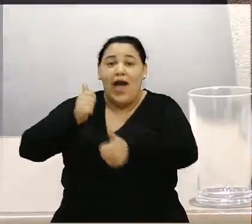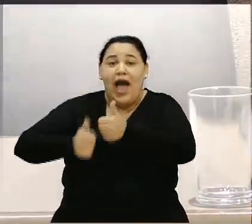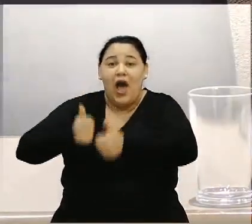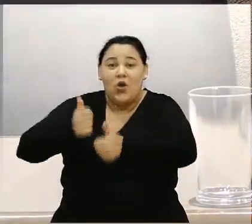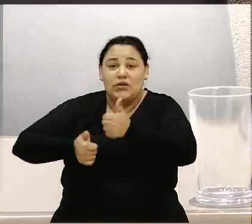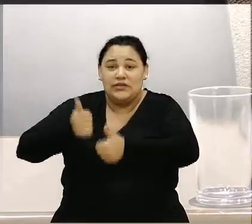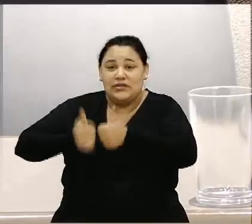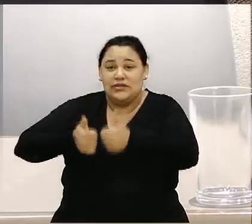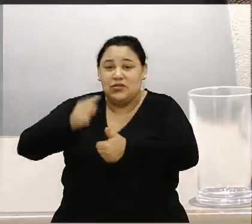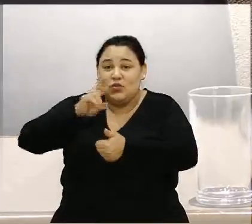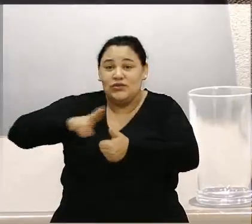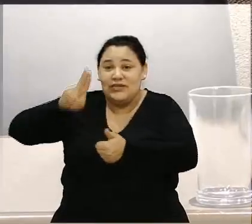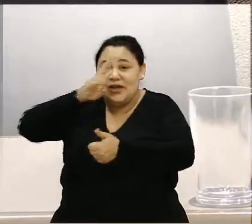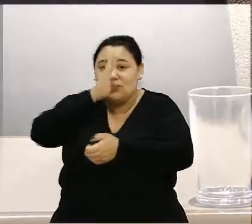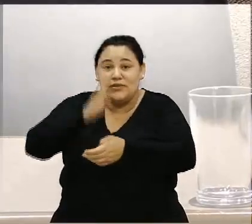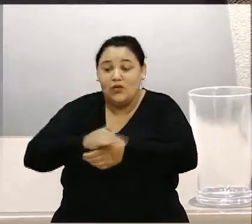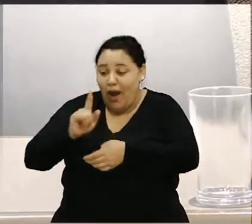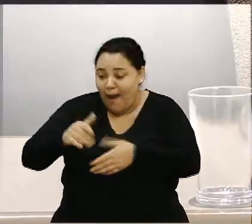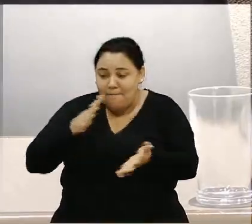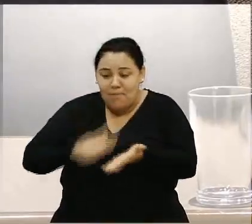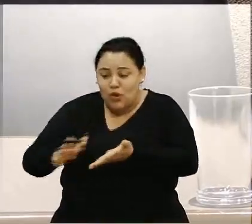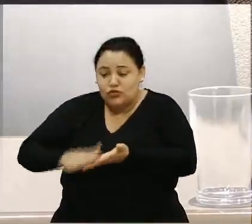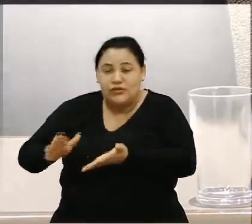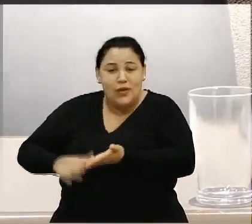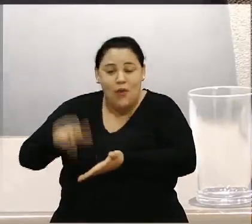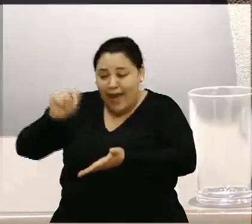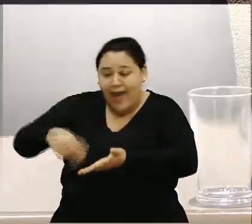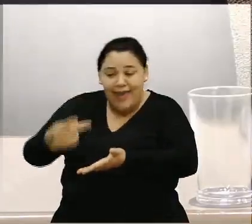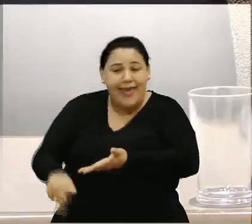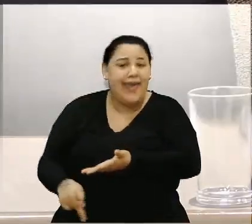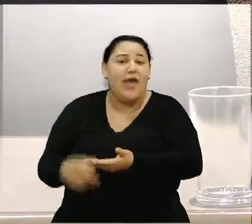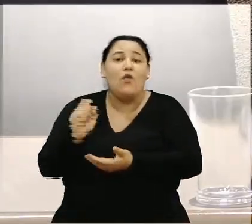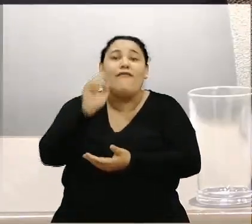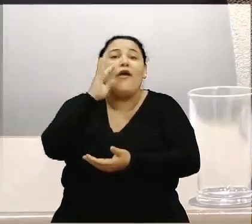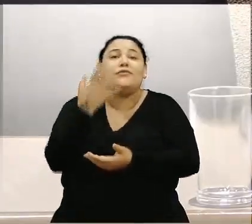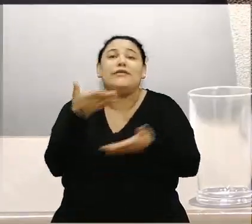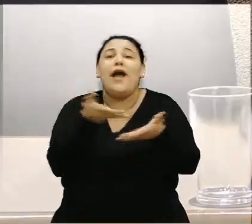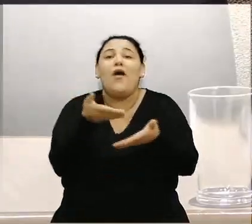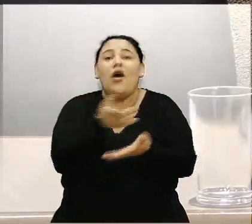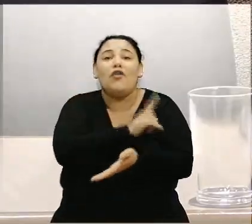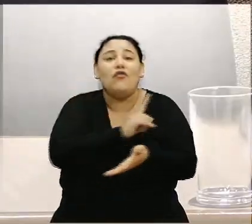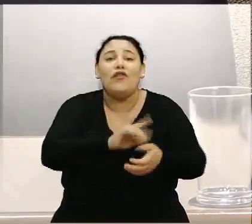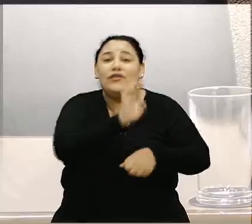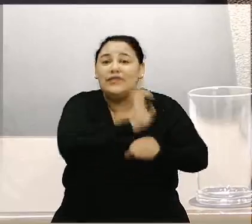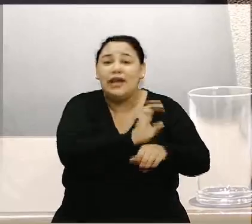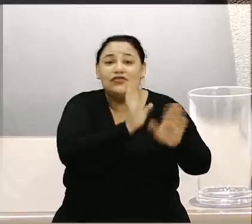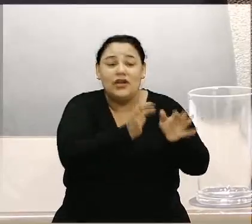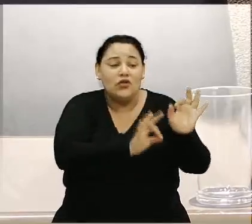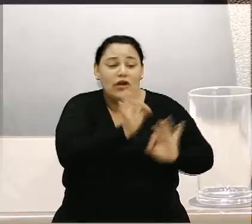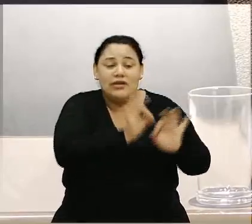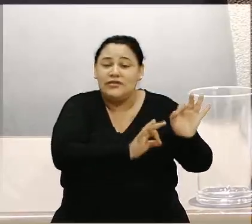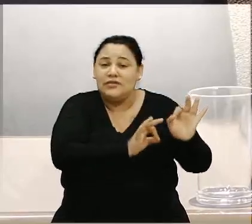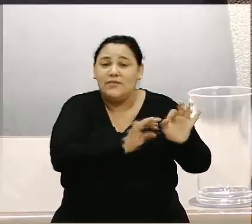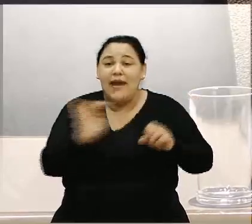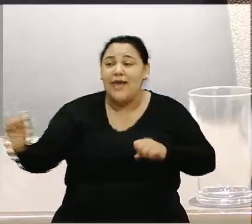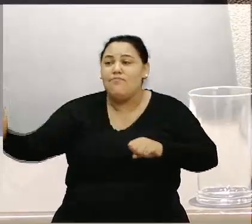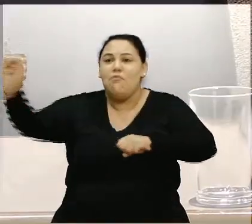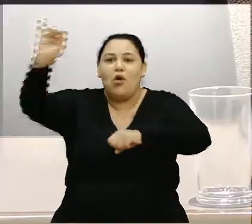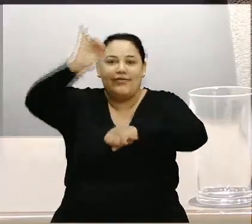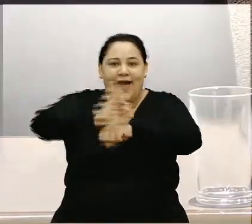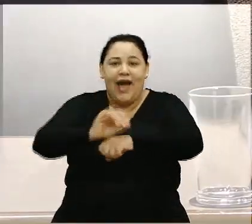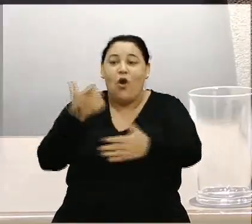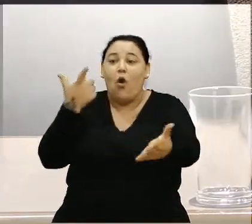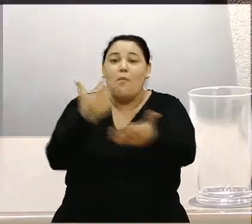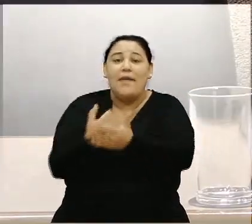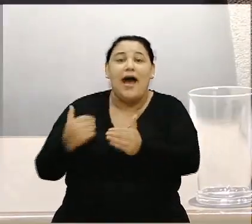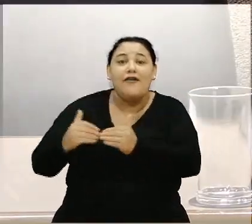Brasil é produzido no Rio Grande do Sul. E agora o que vai acontecer? O governo do estado está se preparando já para importar